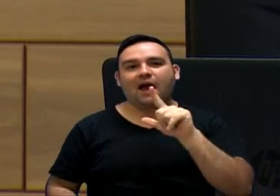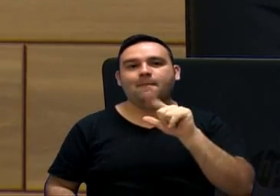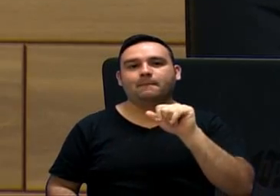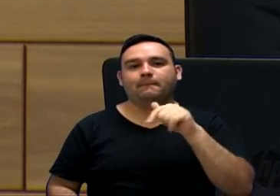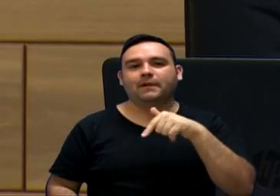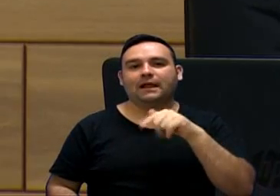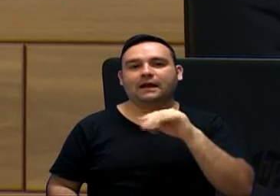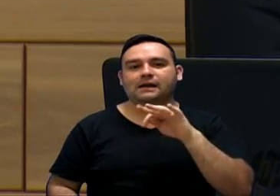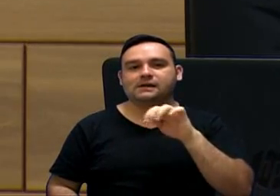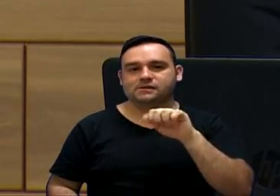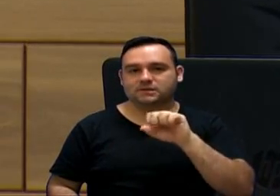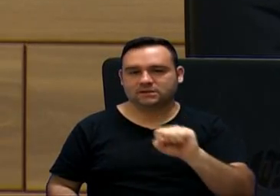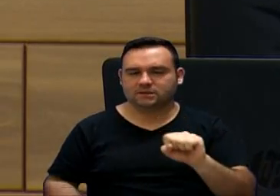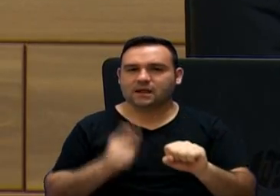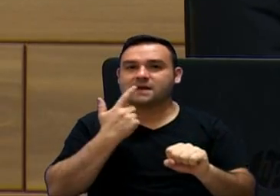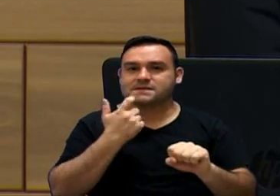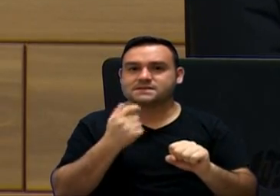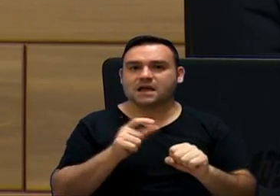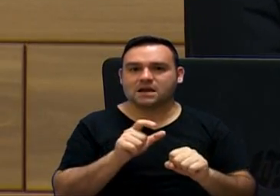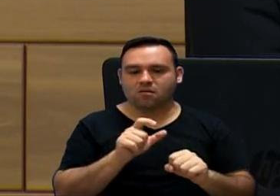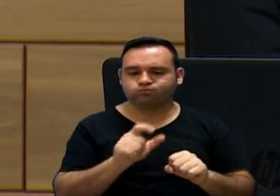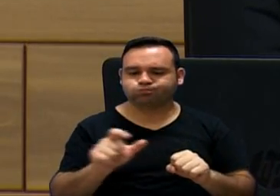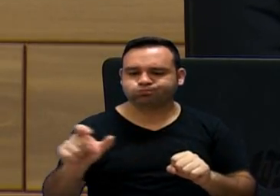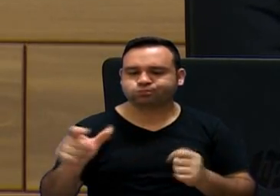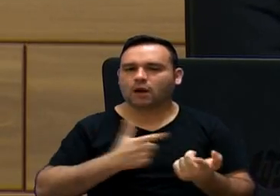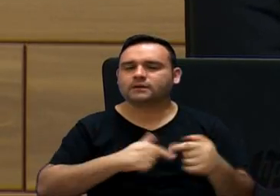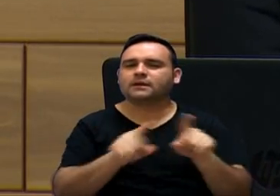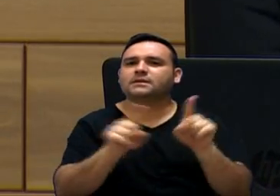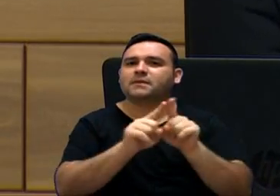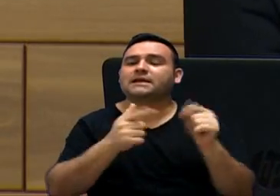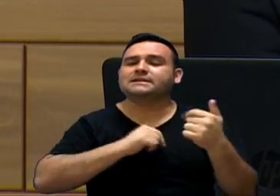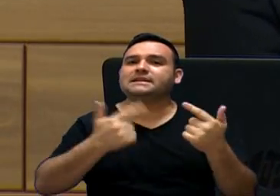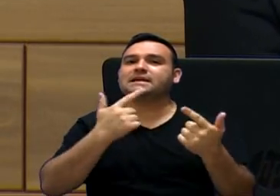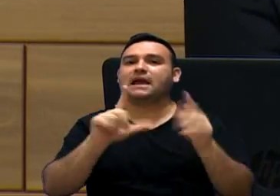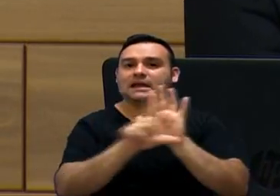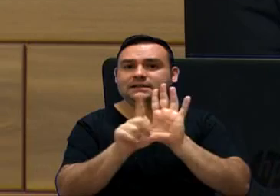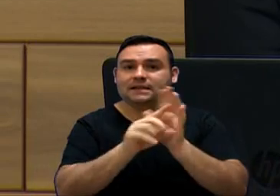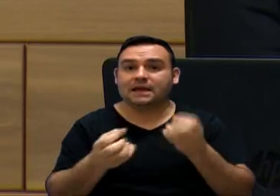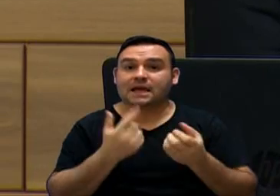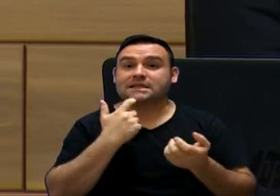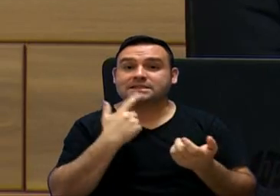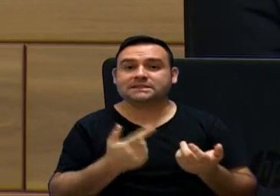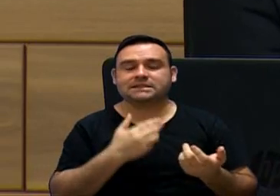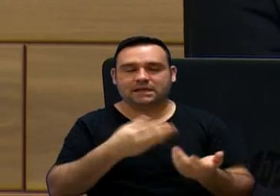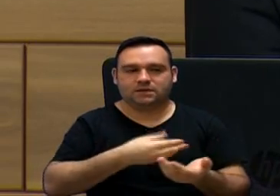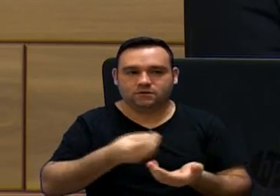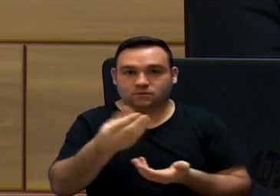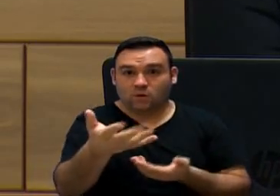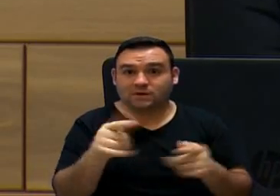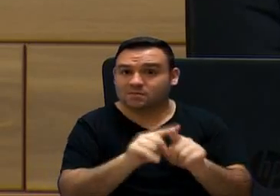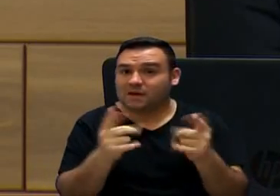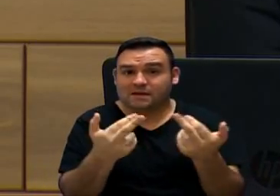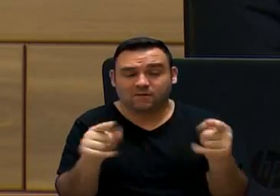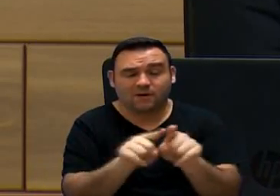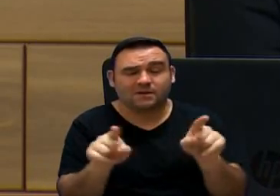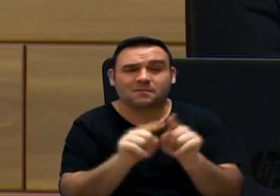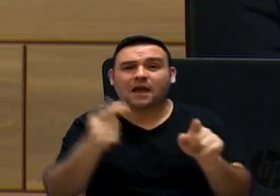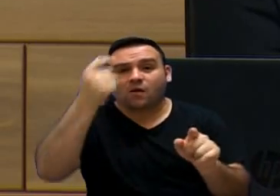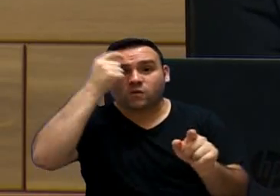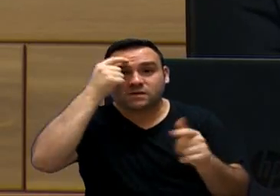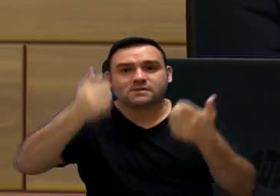um artigo, porque o Supremo Tribunal Federal, ele existe já a lei da questão da doação de sangue, que é a mesma, a